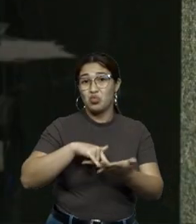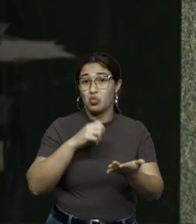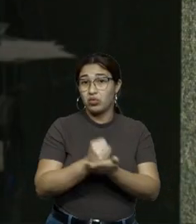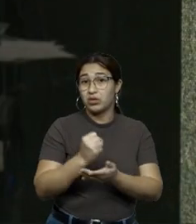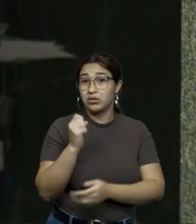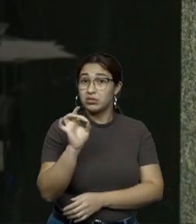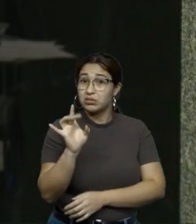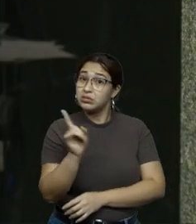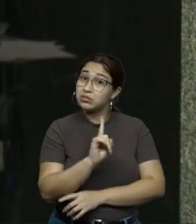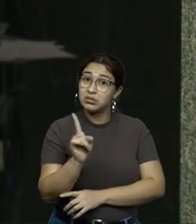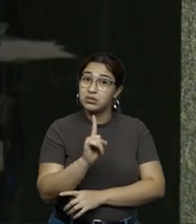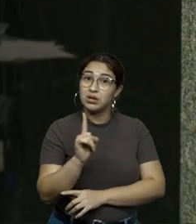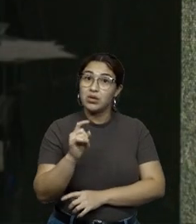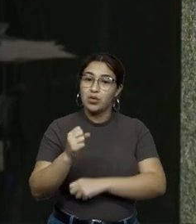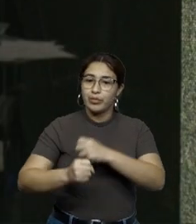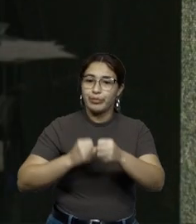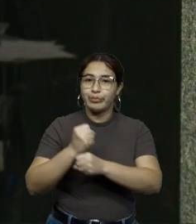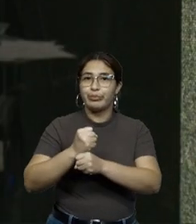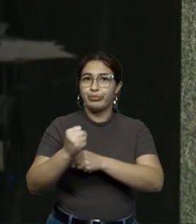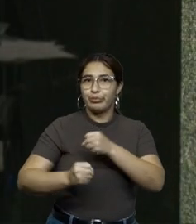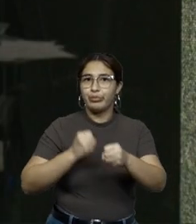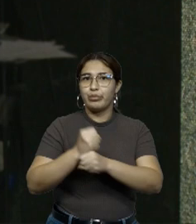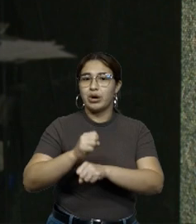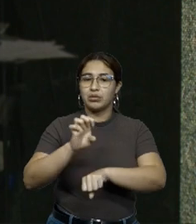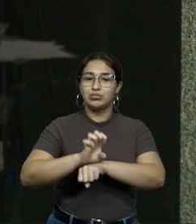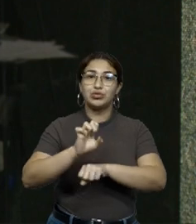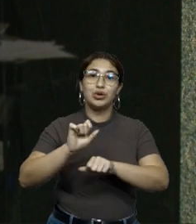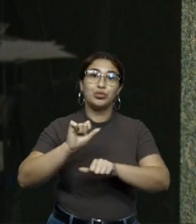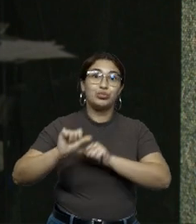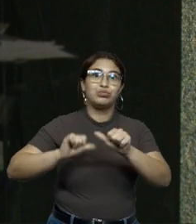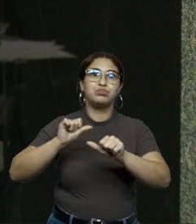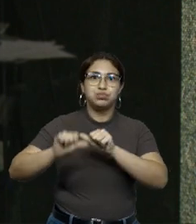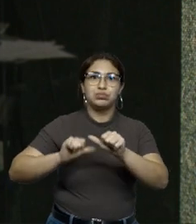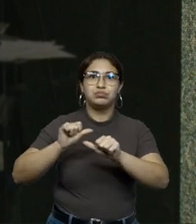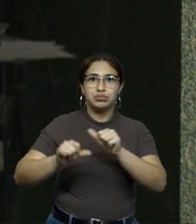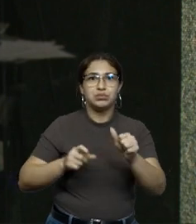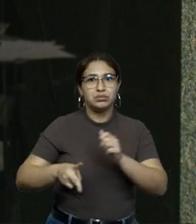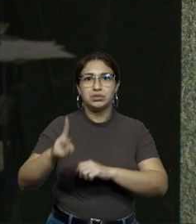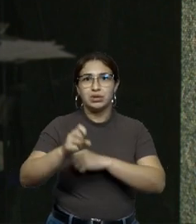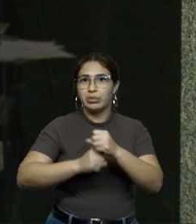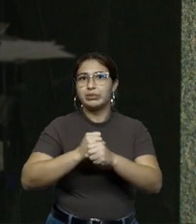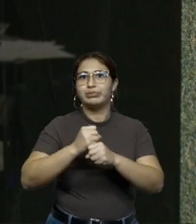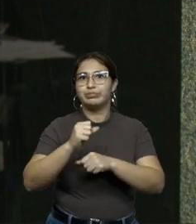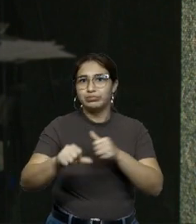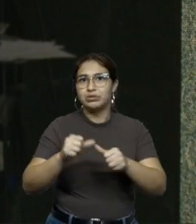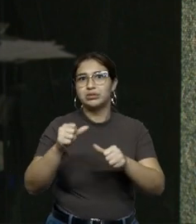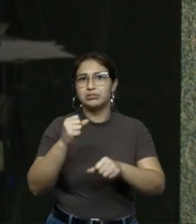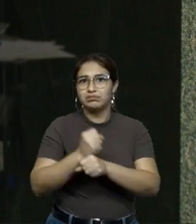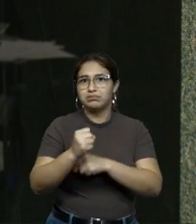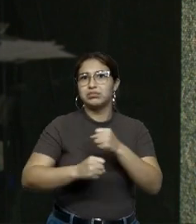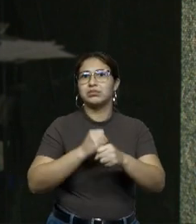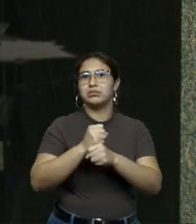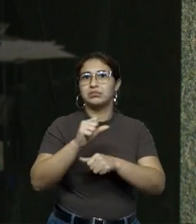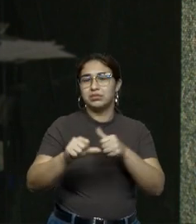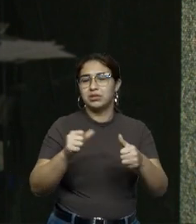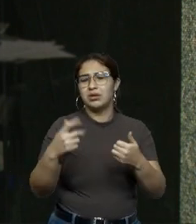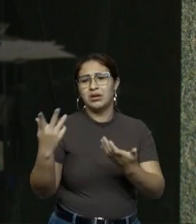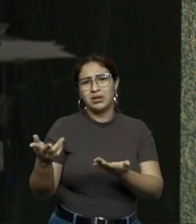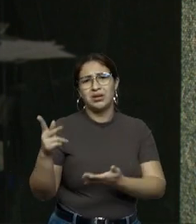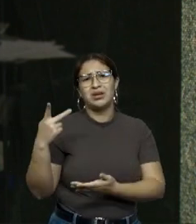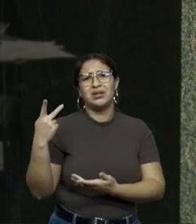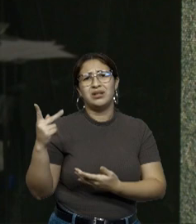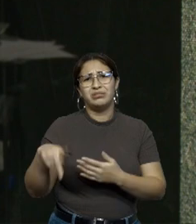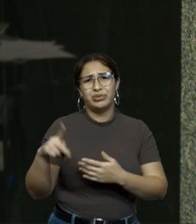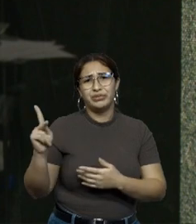o governo do estado ele muda o contrato de ac3 todo ano eu vou Professor pega um contrato ele tinha que fazer o cálculo por si só e